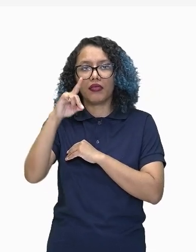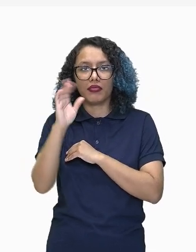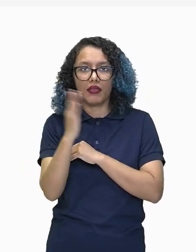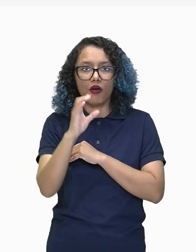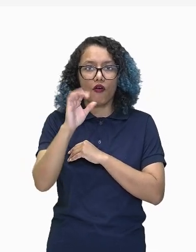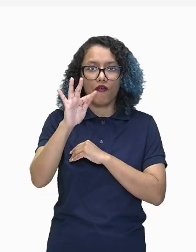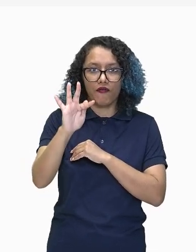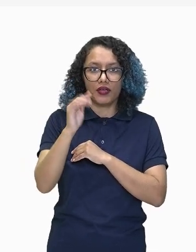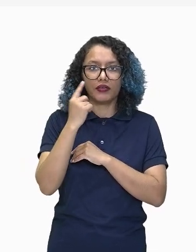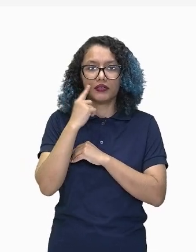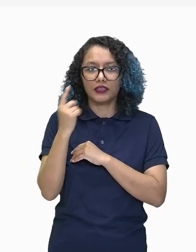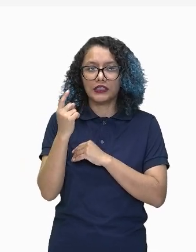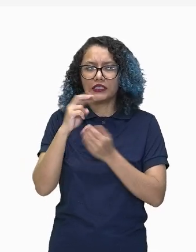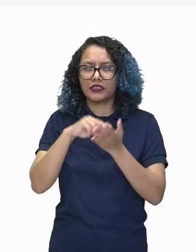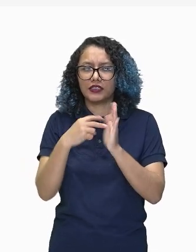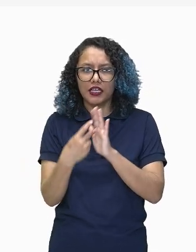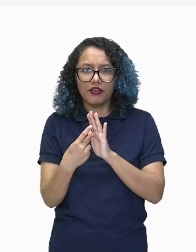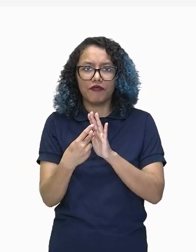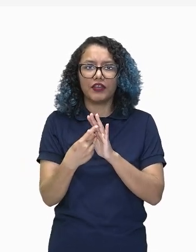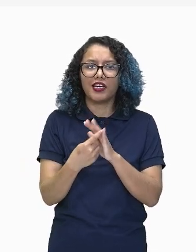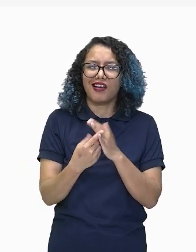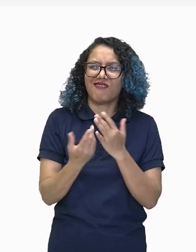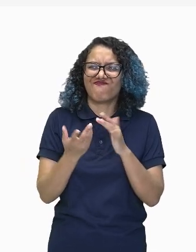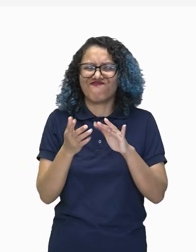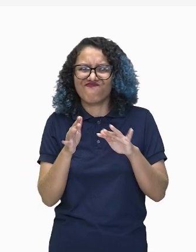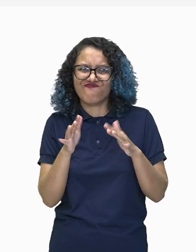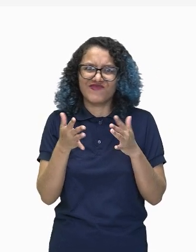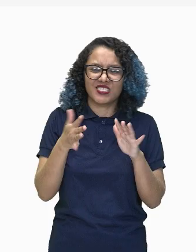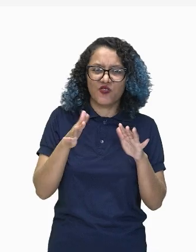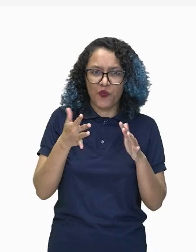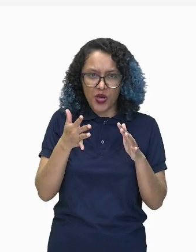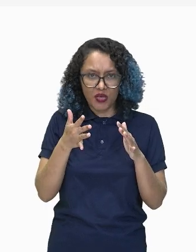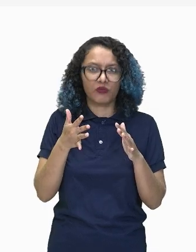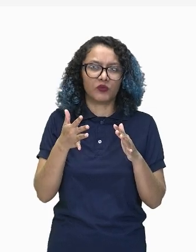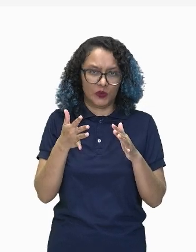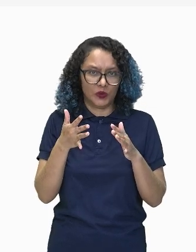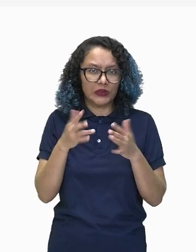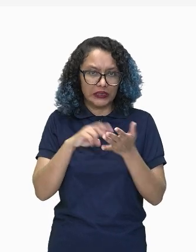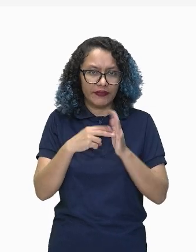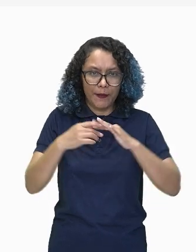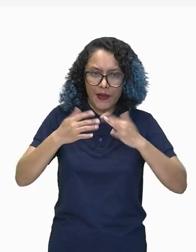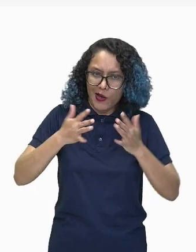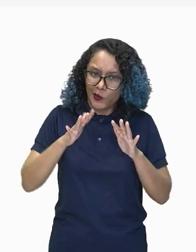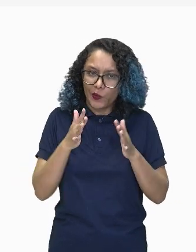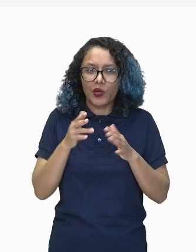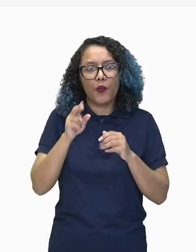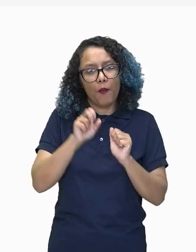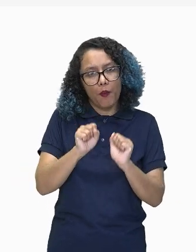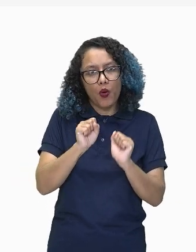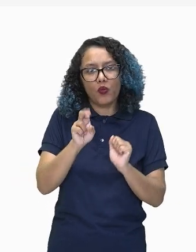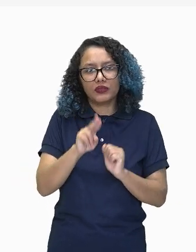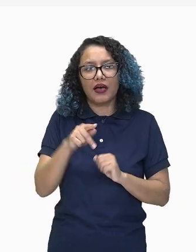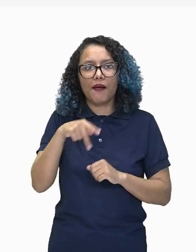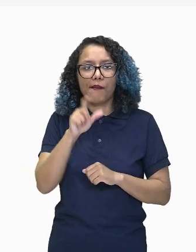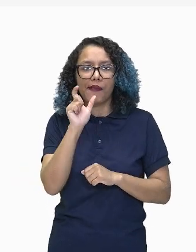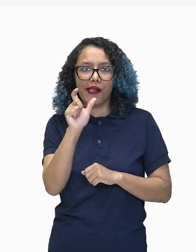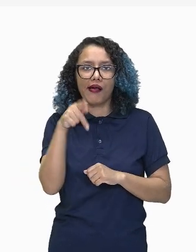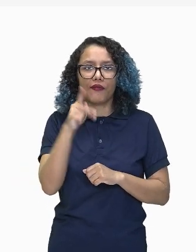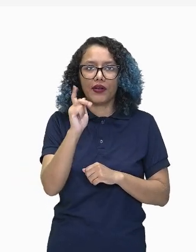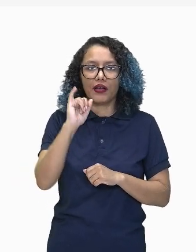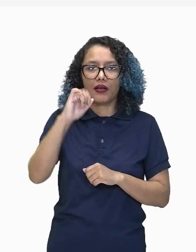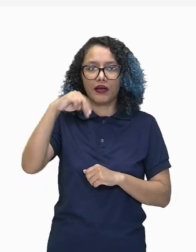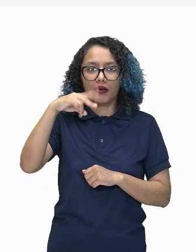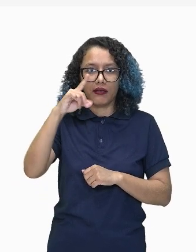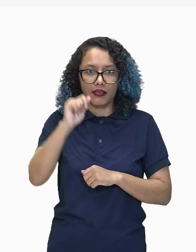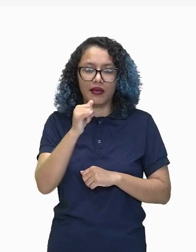que significa meio que. Você pode, inclusive, usar para falar mais ou menos. Então, é o kind of. Então, um exemplo aqui que nós temos,